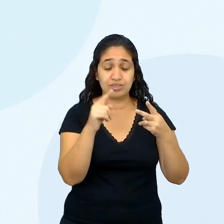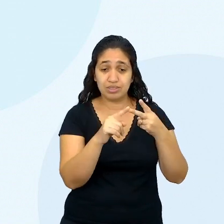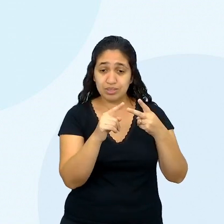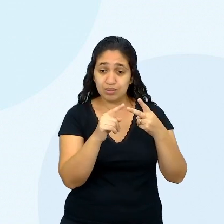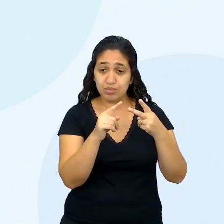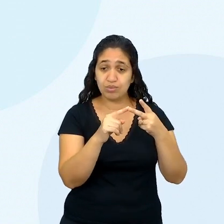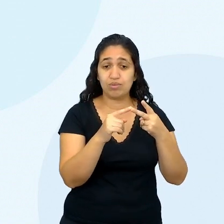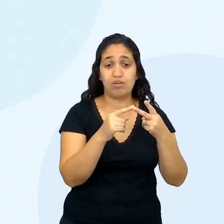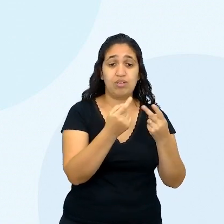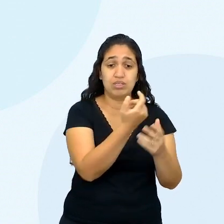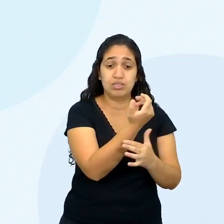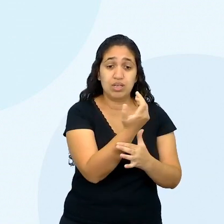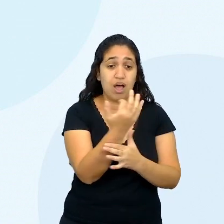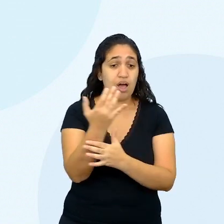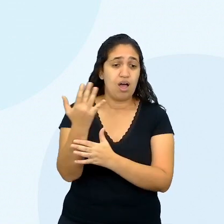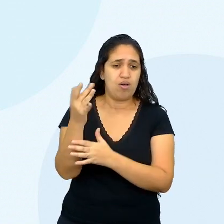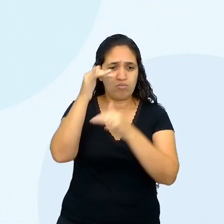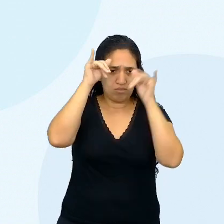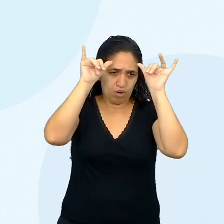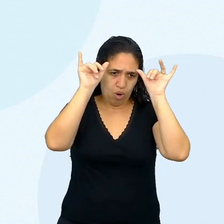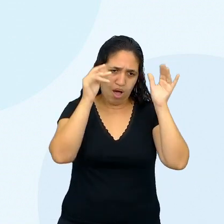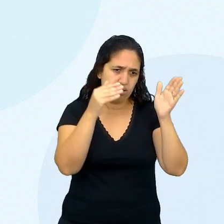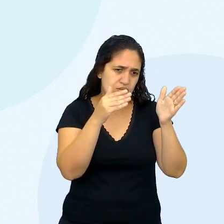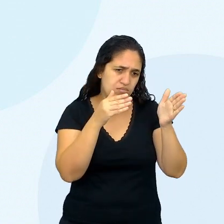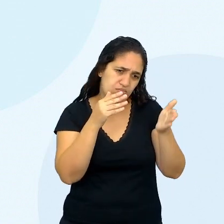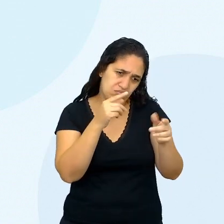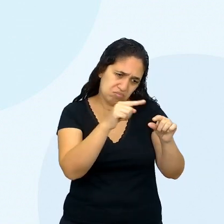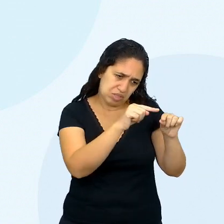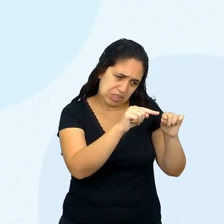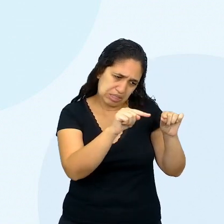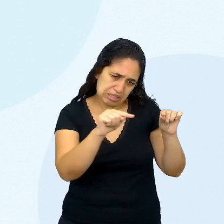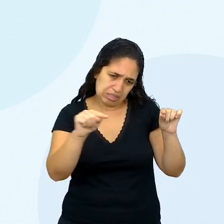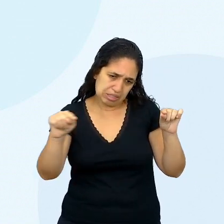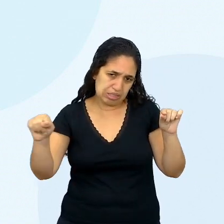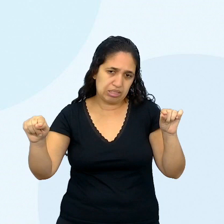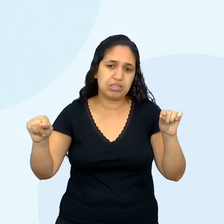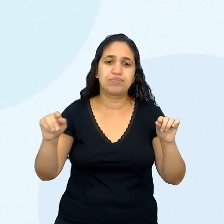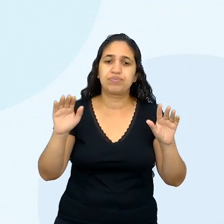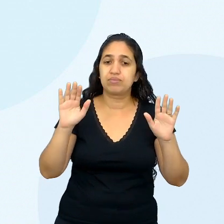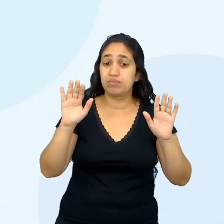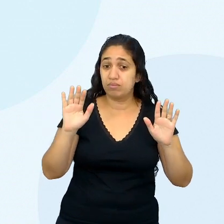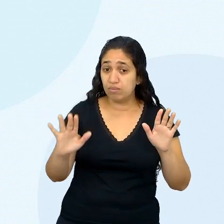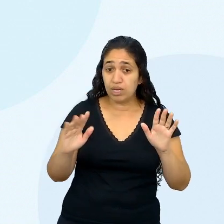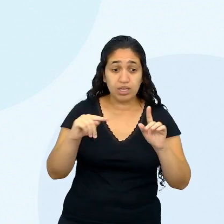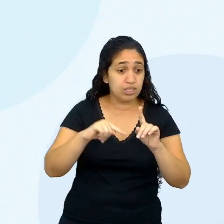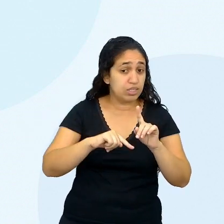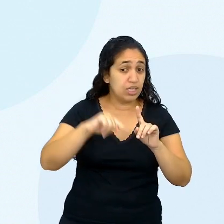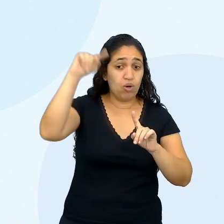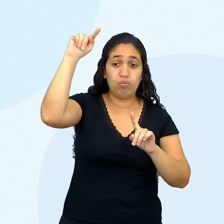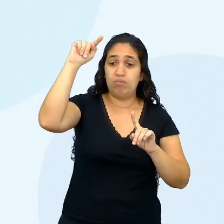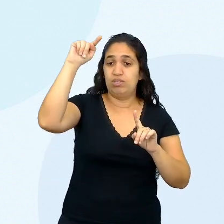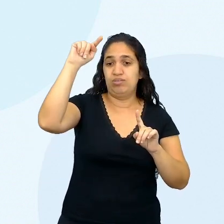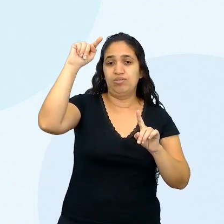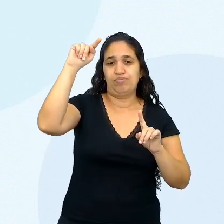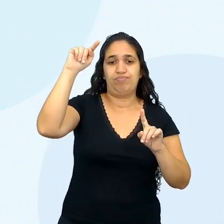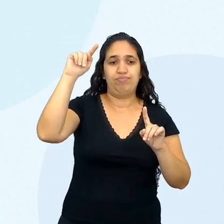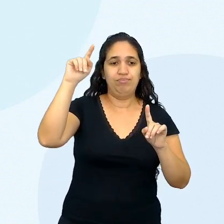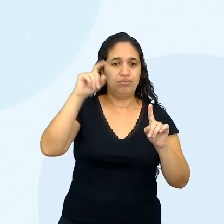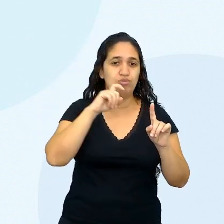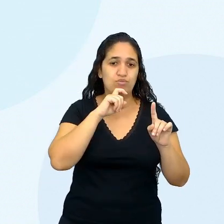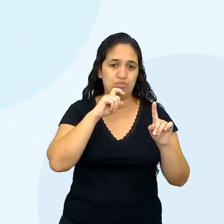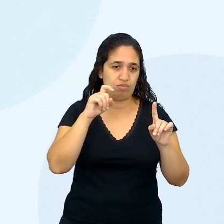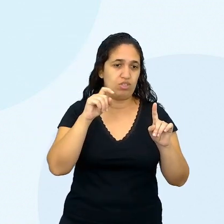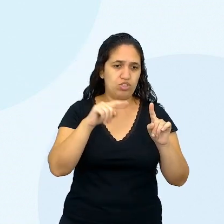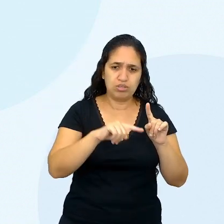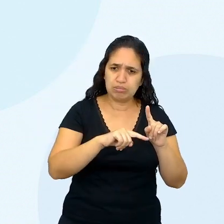ou menos estável do ponto de vista de emissão, mas vocês podem notar que houve um salto, parece pequeno, mas